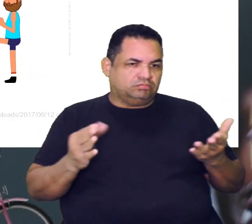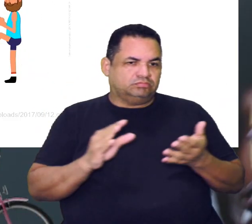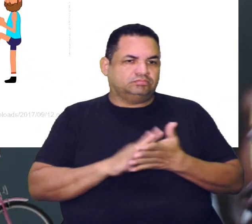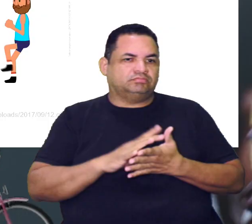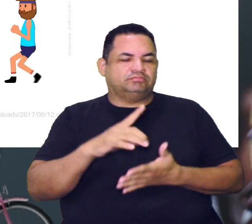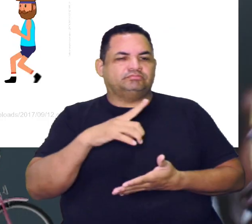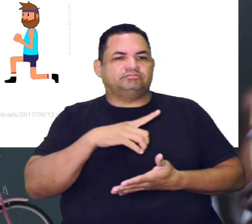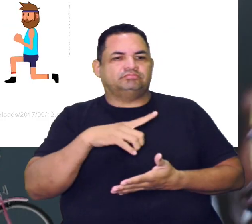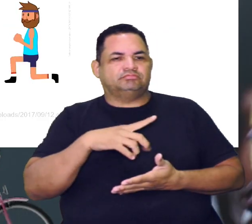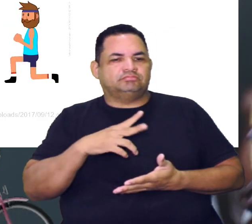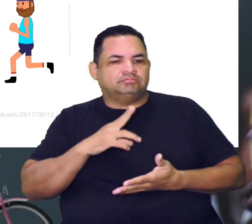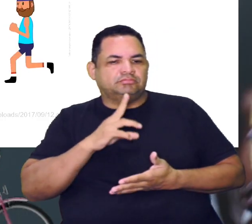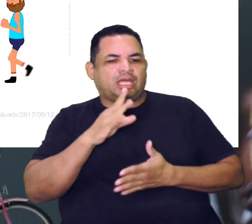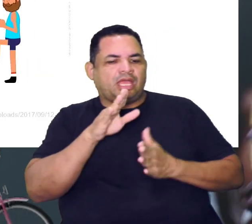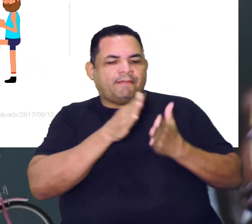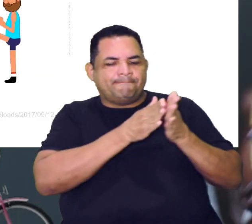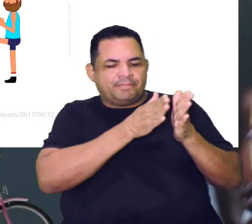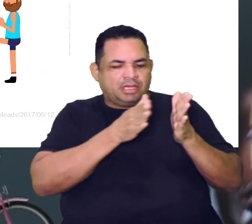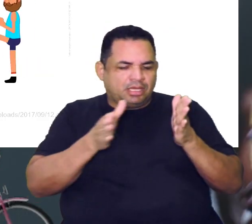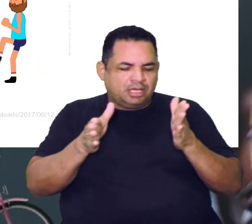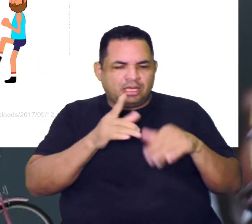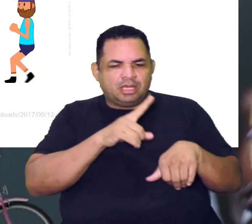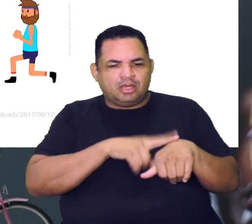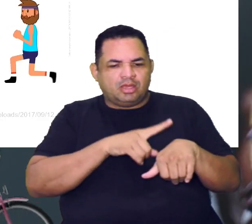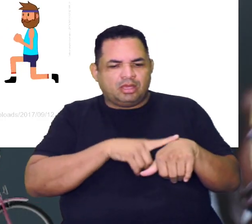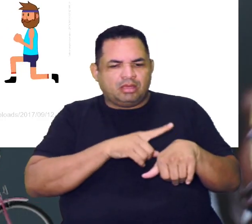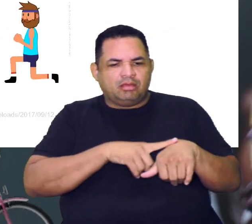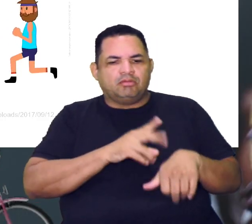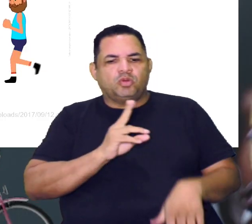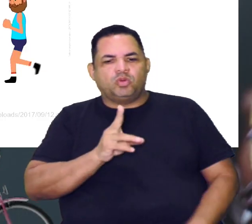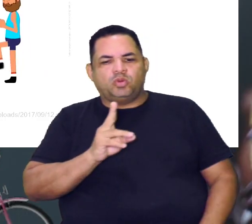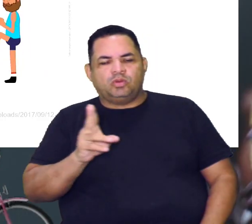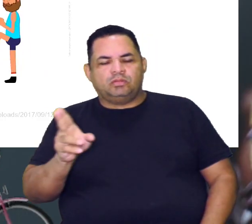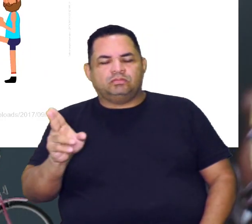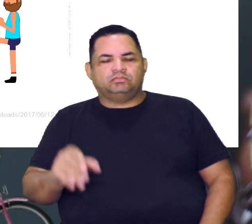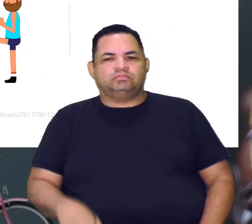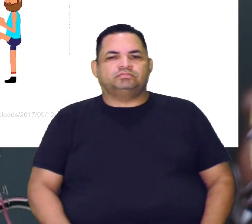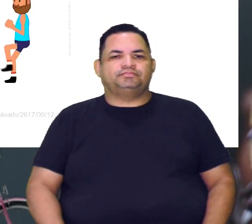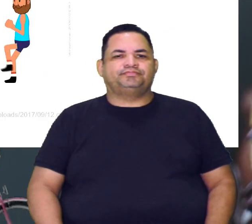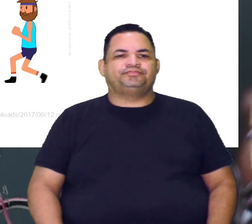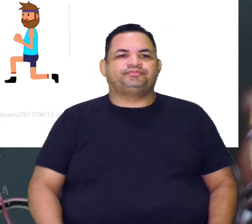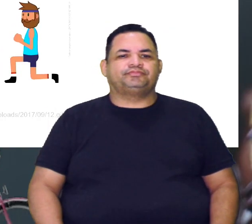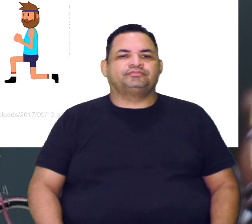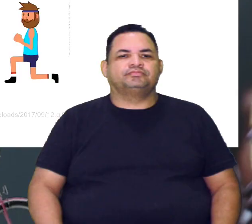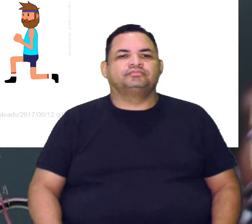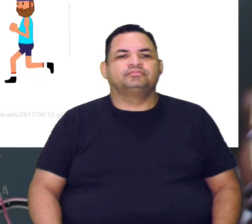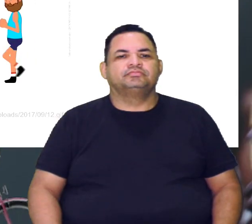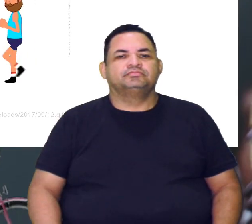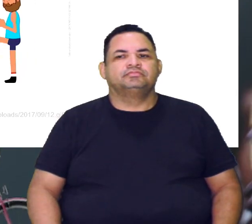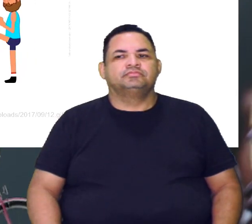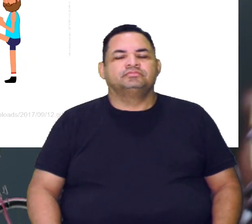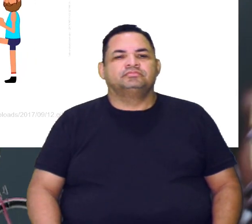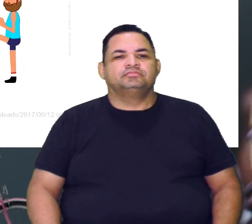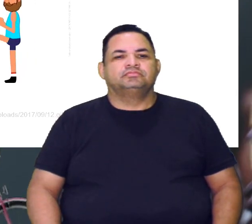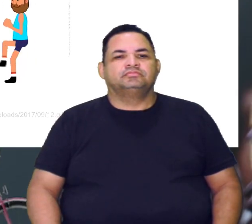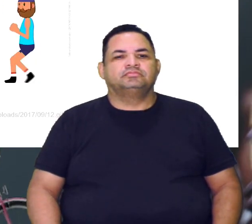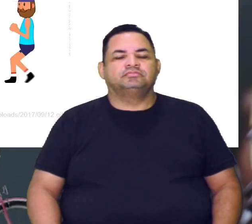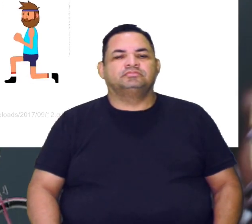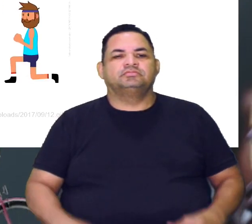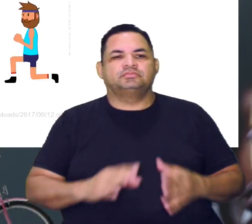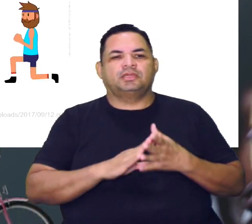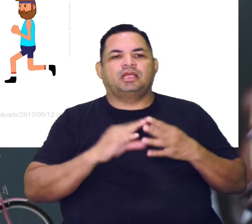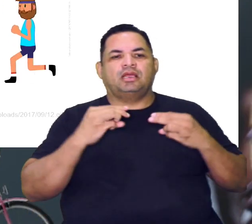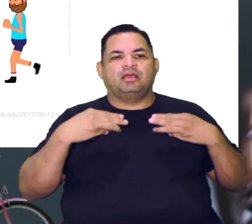tem intensidade, é o que tem duração, é o que tem frequência, tá bom? Isso aí. E aí, o Ministério da